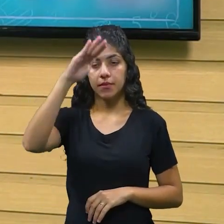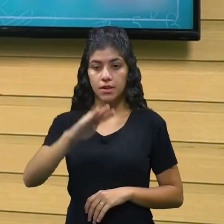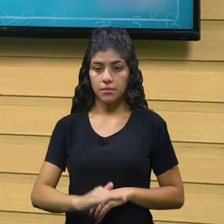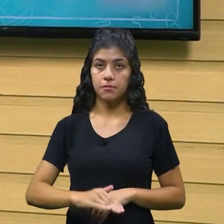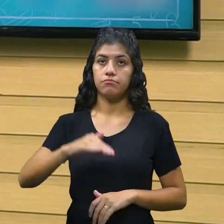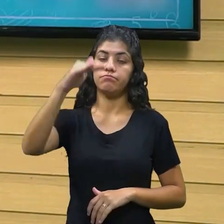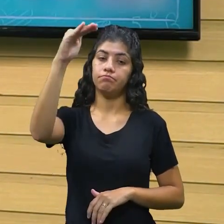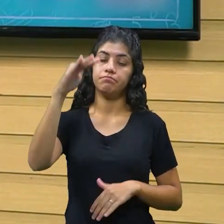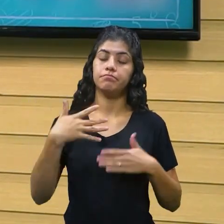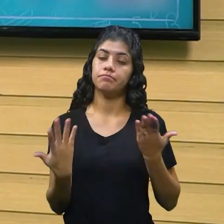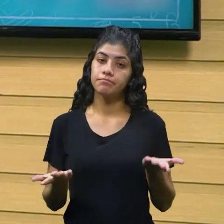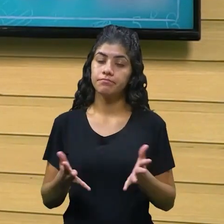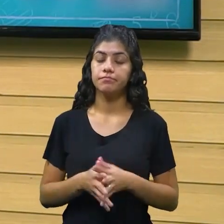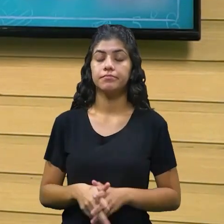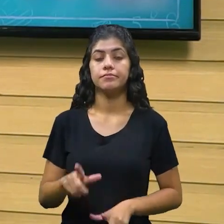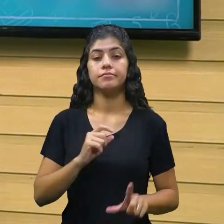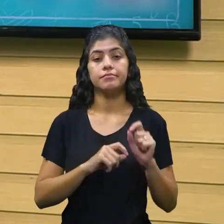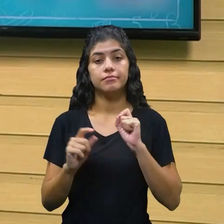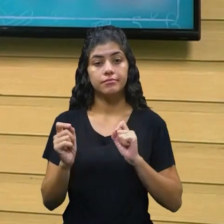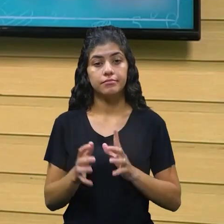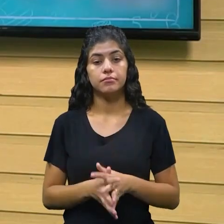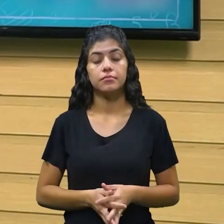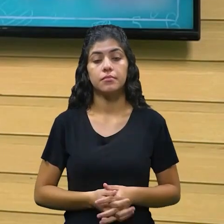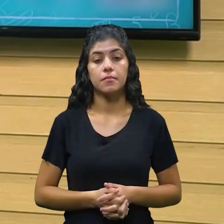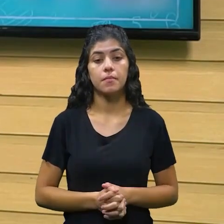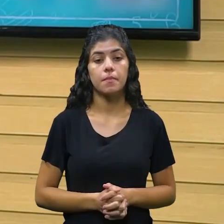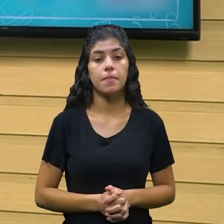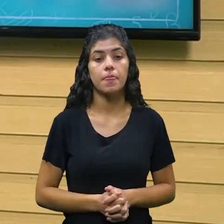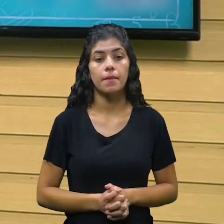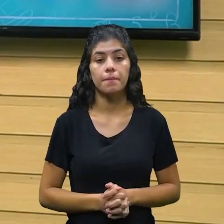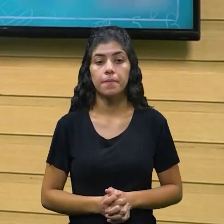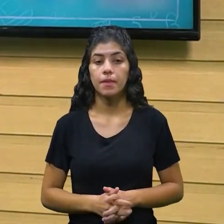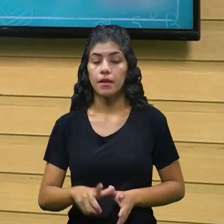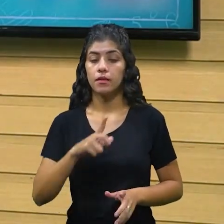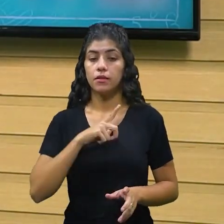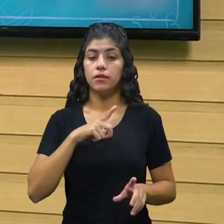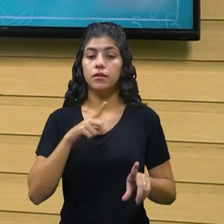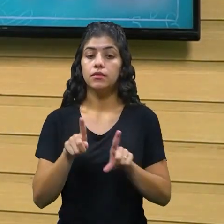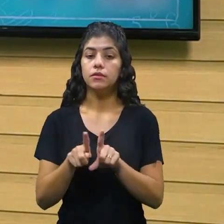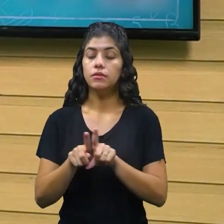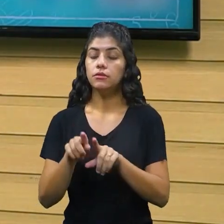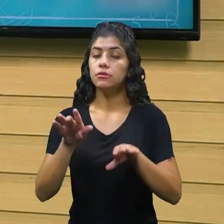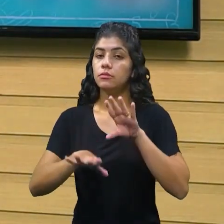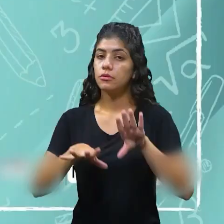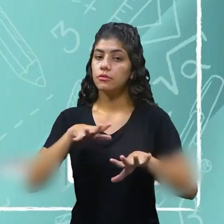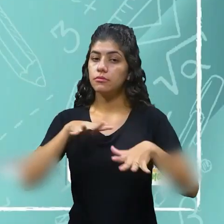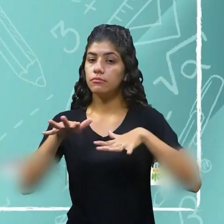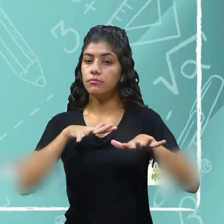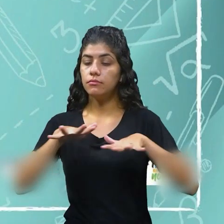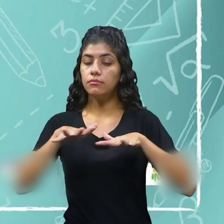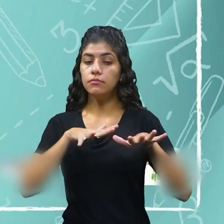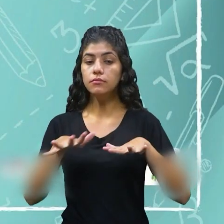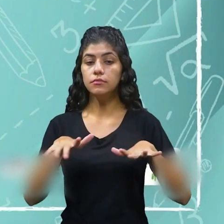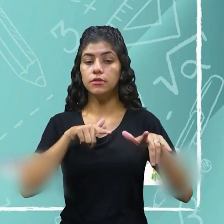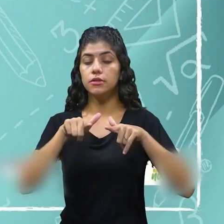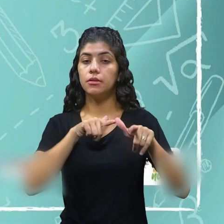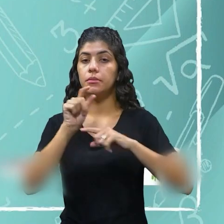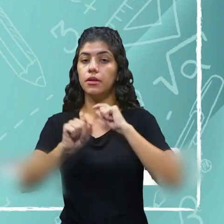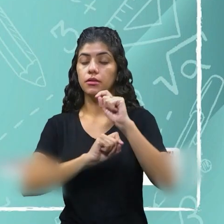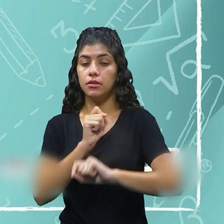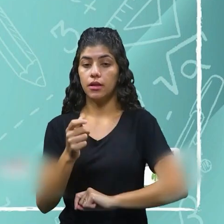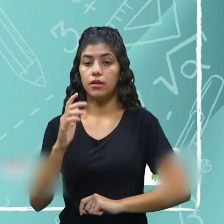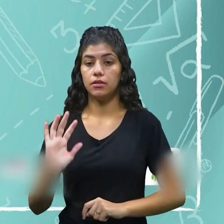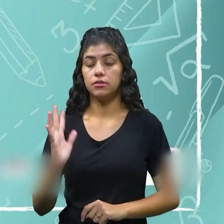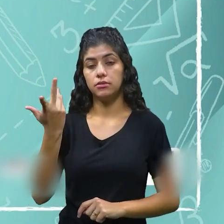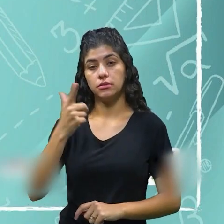para cima, quanto de cima para baixo, né? E aí você tem essa movimentação. O trabalho é realizado por